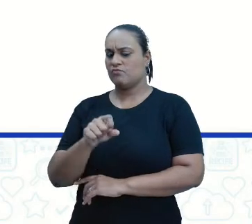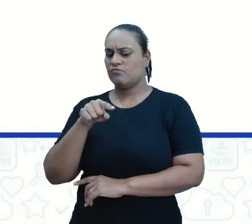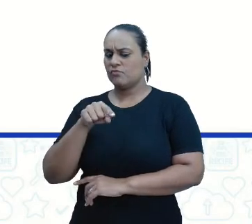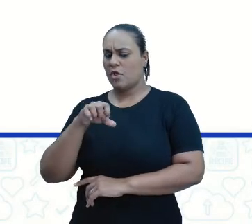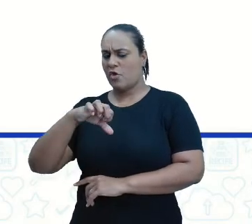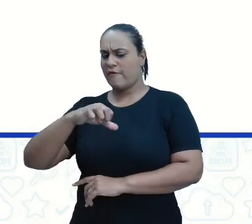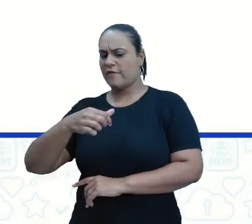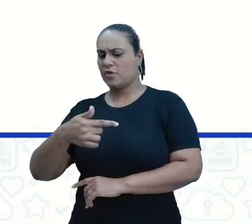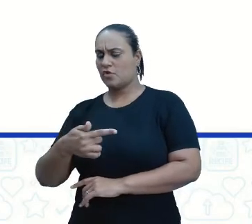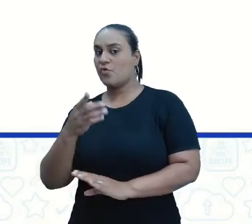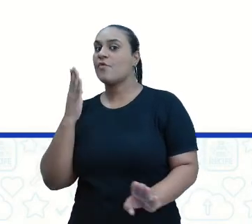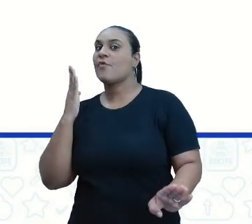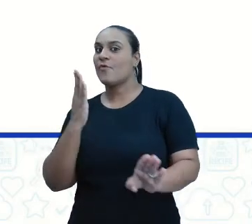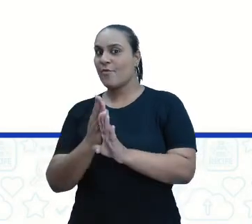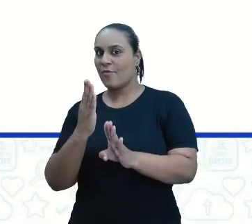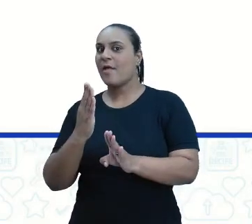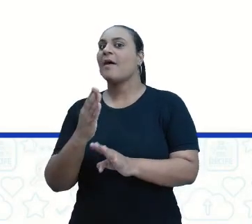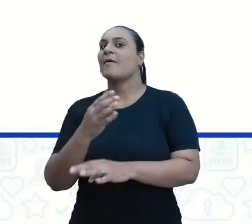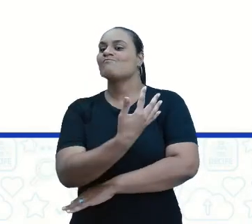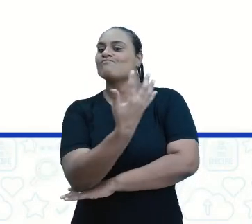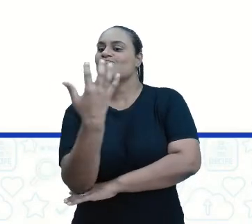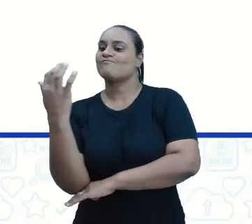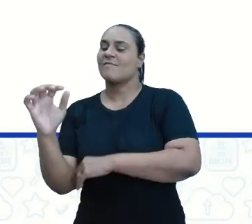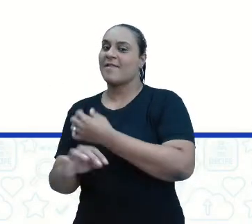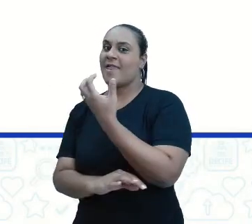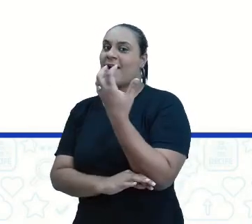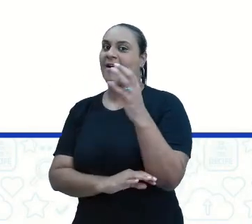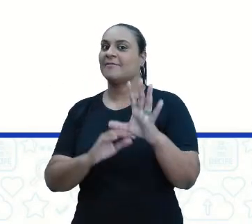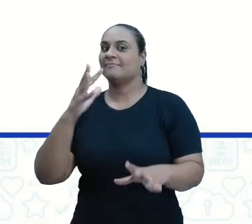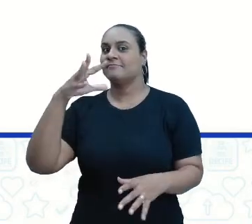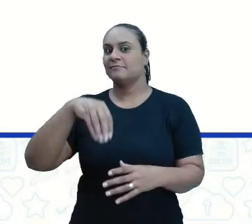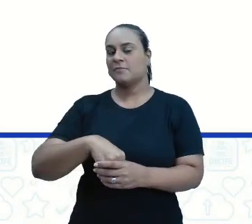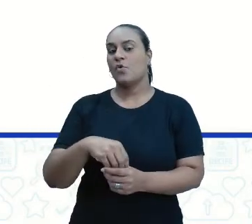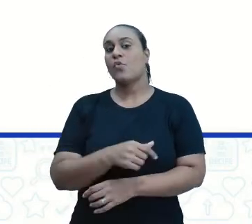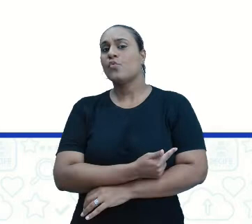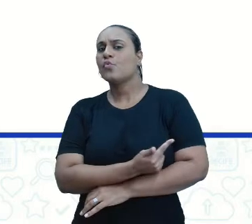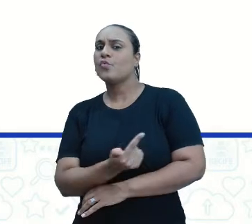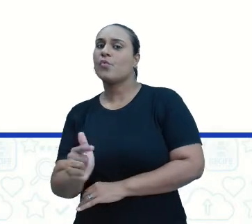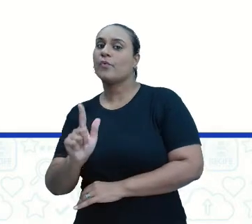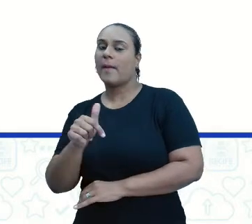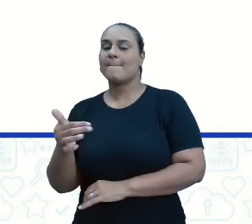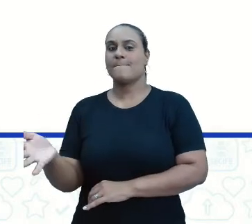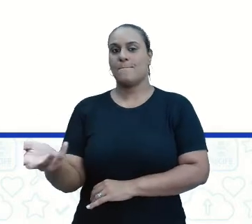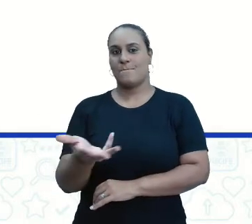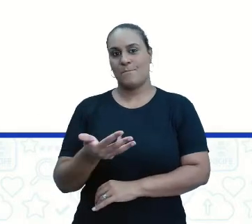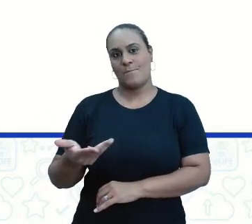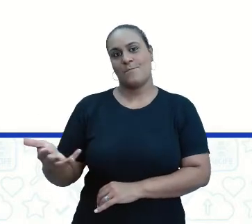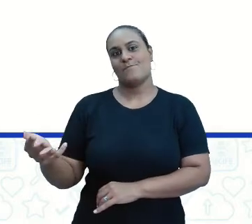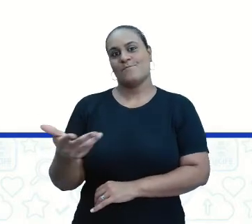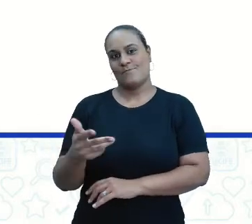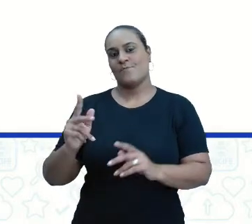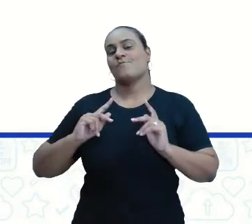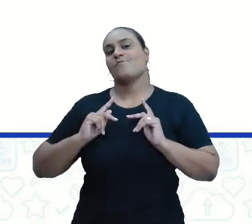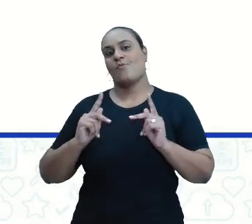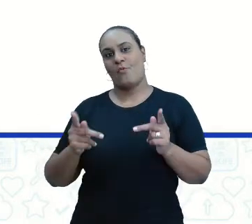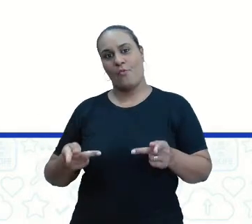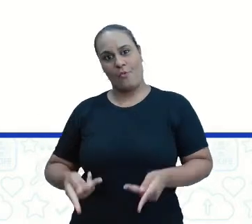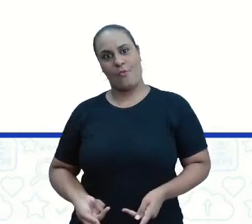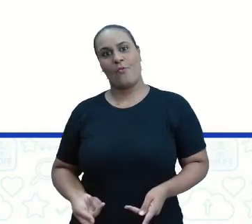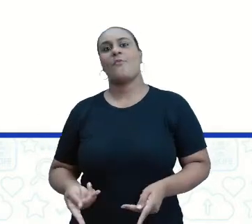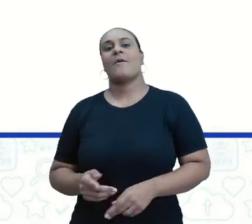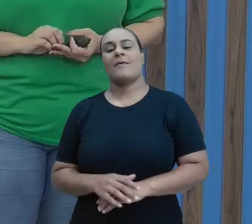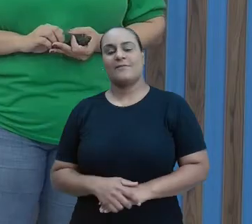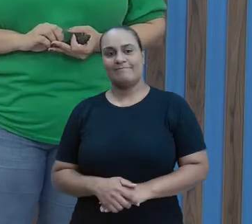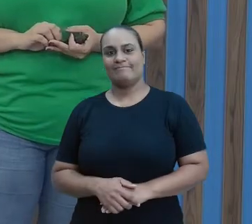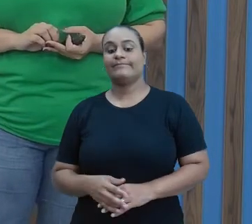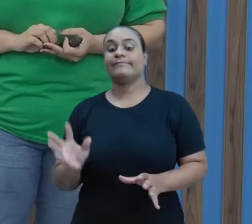são encontrados na natureza. O restante é produzido pelo homem no